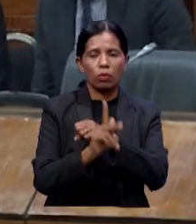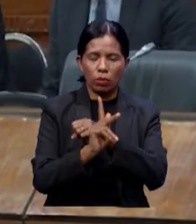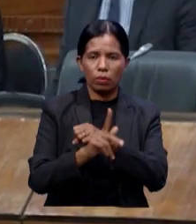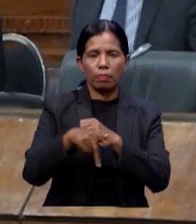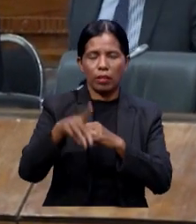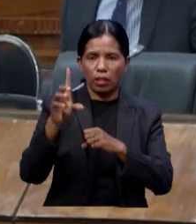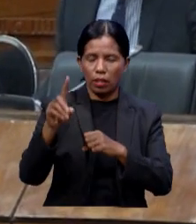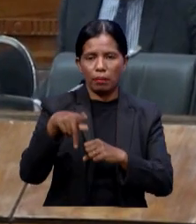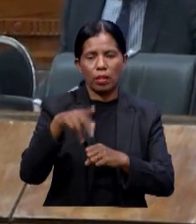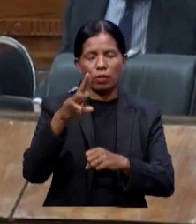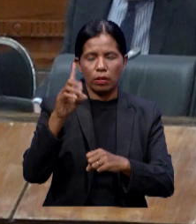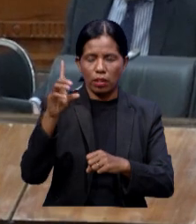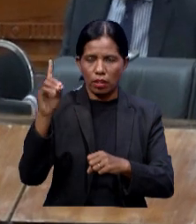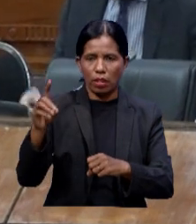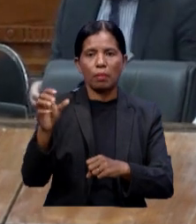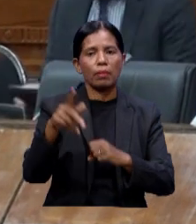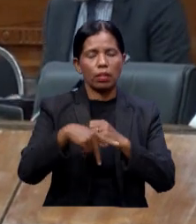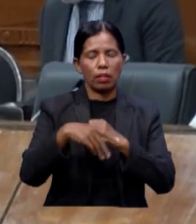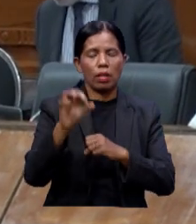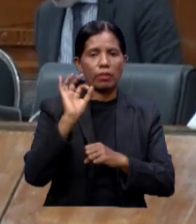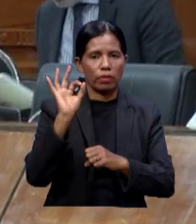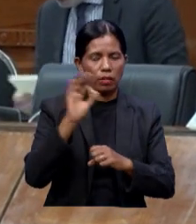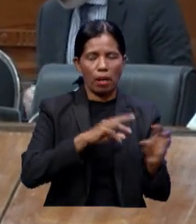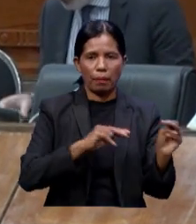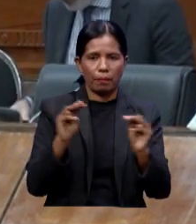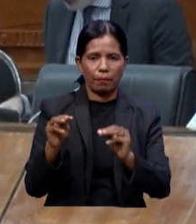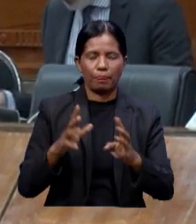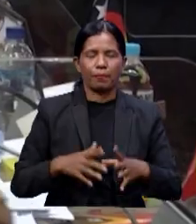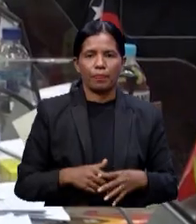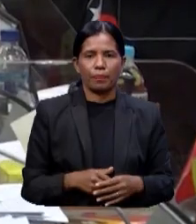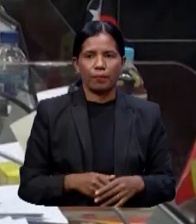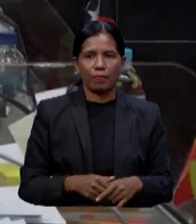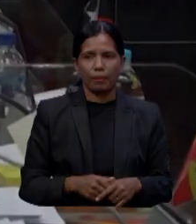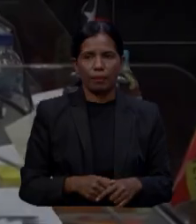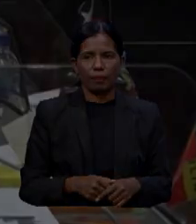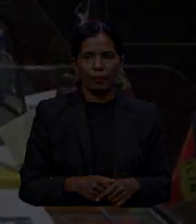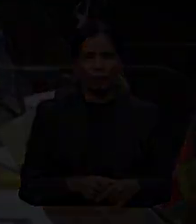PUDD, no Frente Mudança. Madalena da Cruz, Abraão Amaral, Gemen.